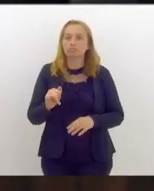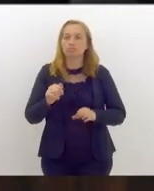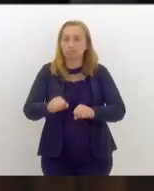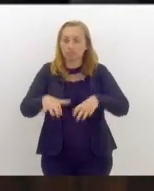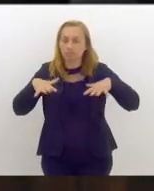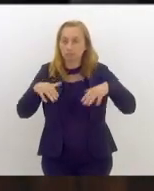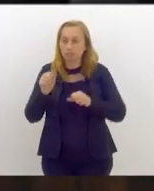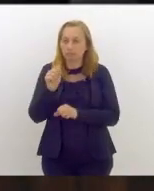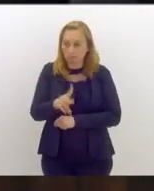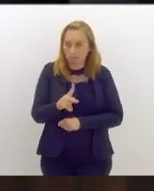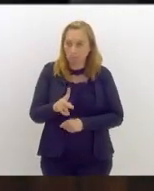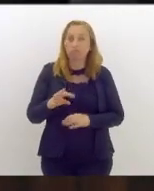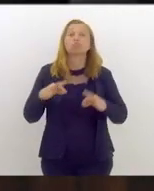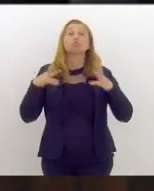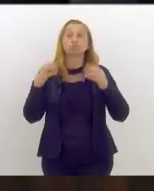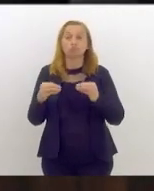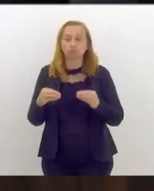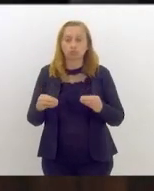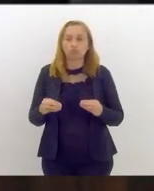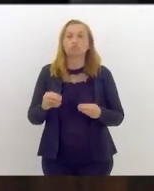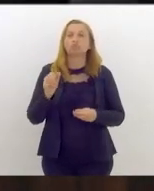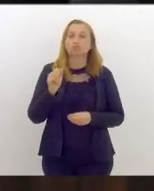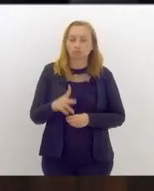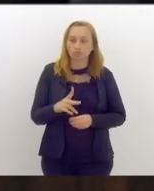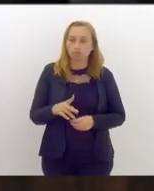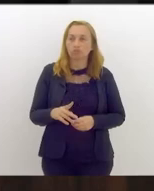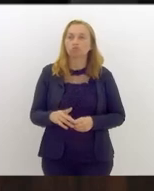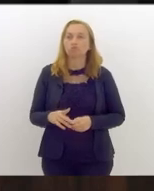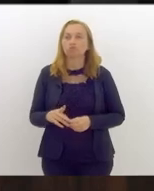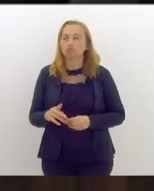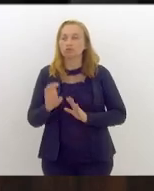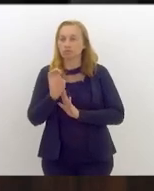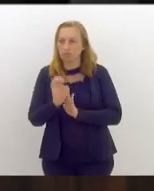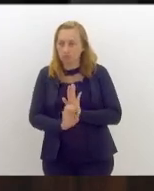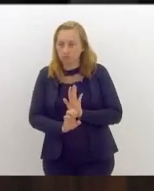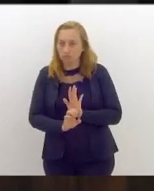plenário tá tudo então senhor presidente